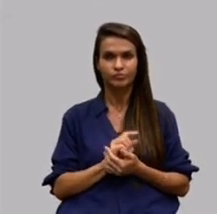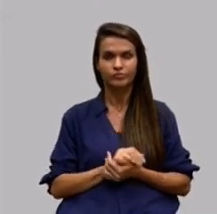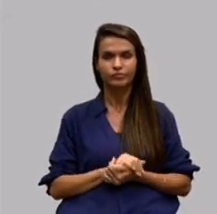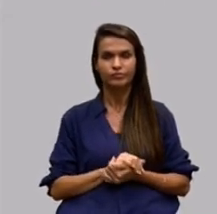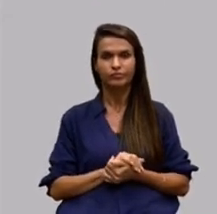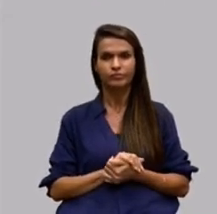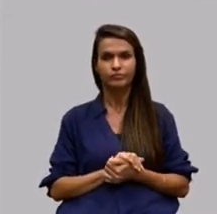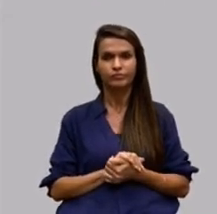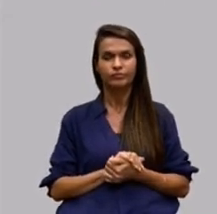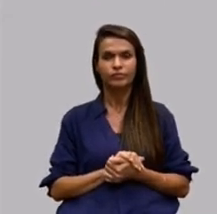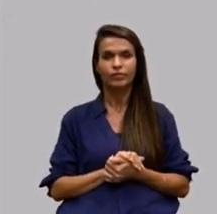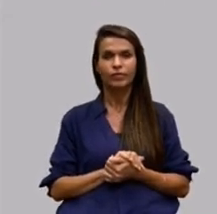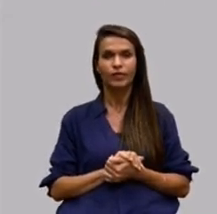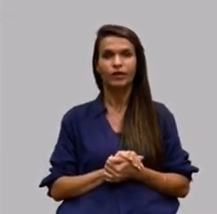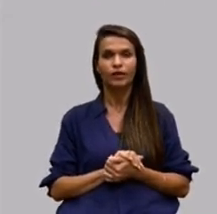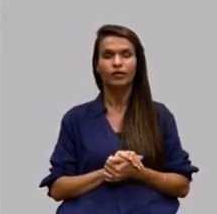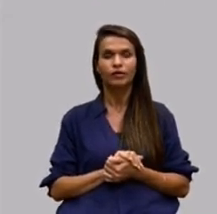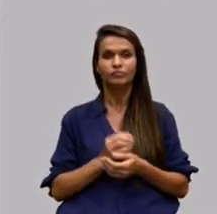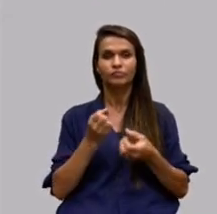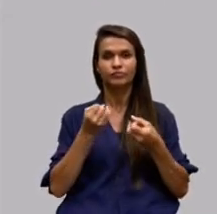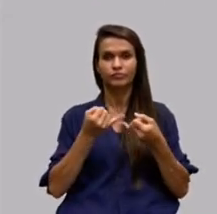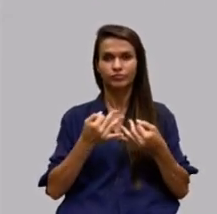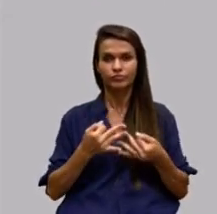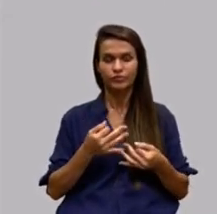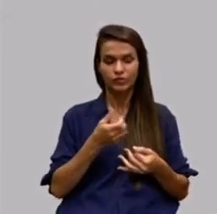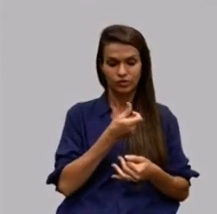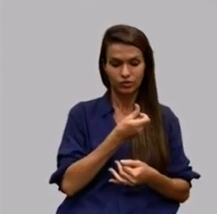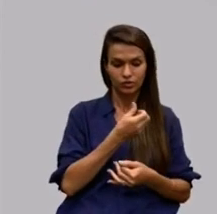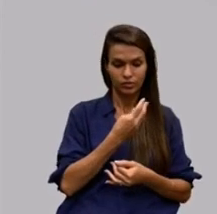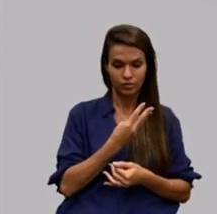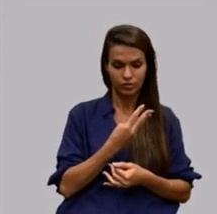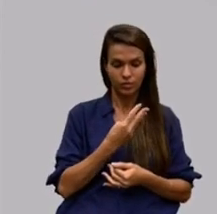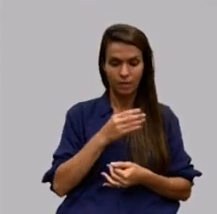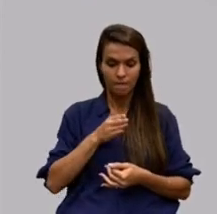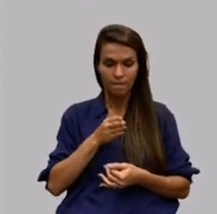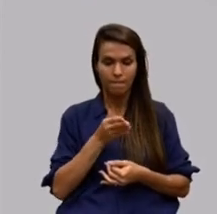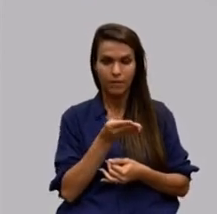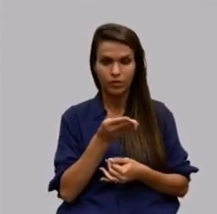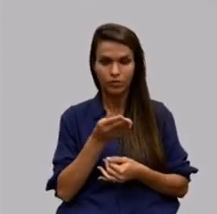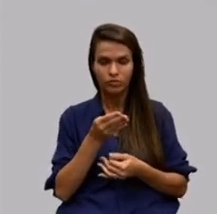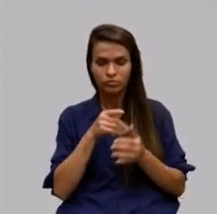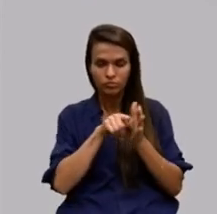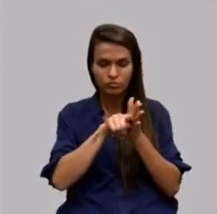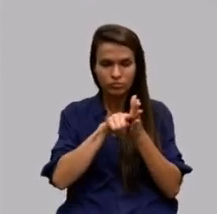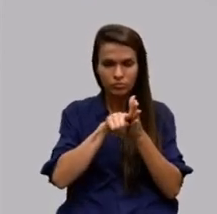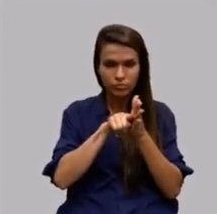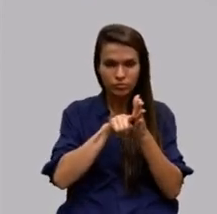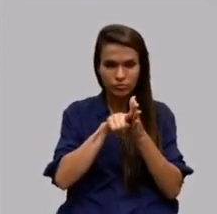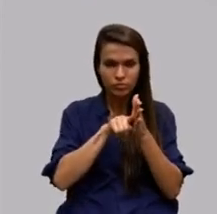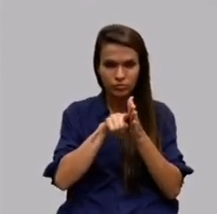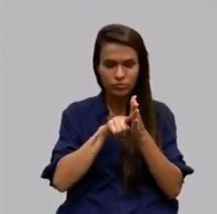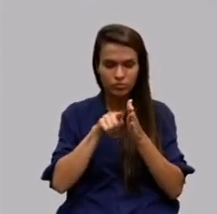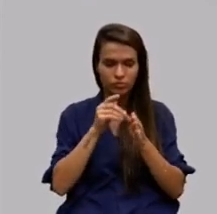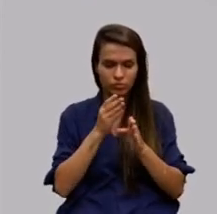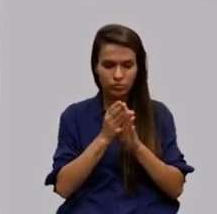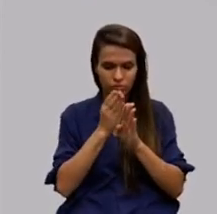Elas estão dizendo que de 63 bilhões, quando a perícia foi concluída,